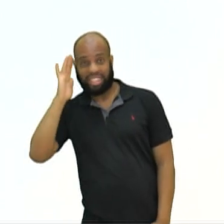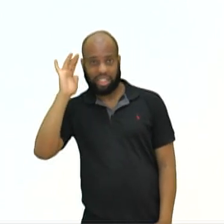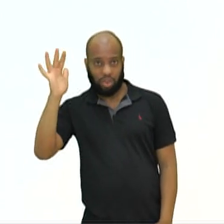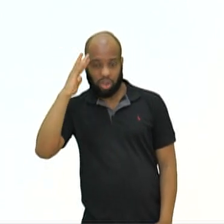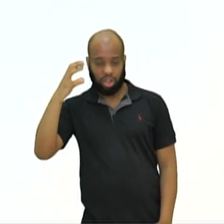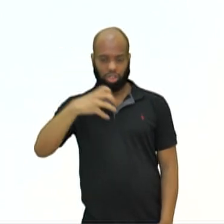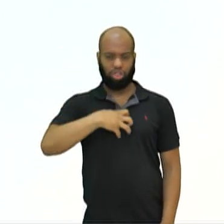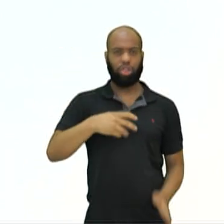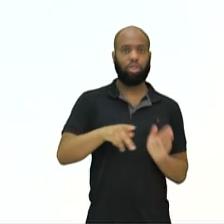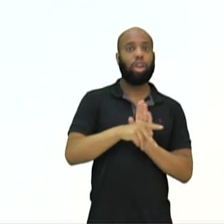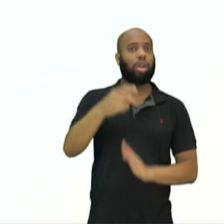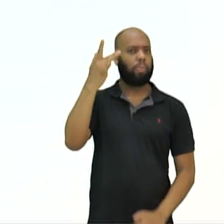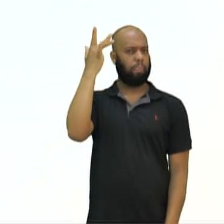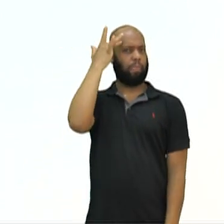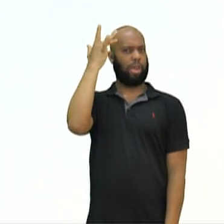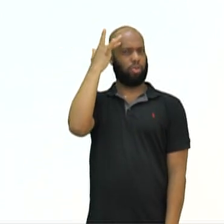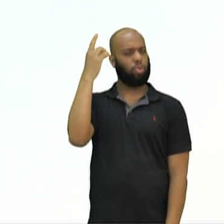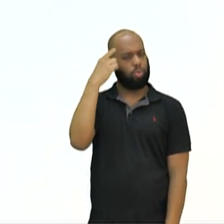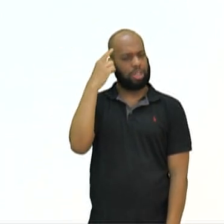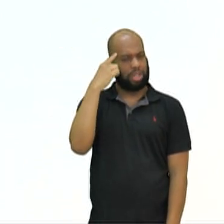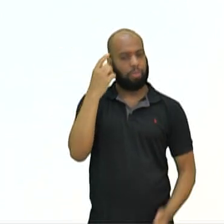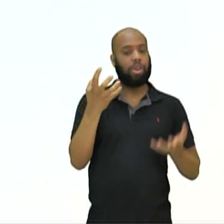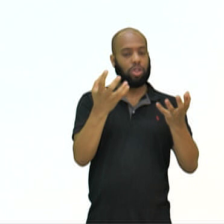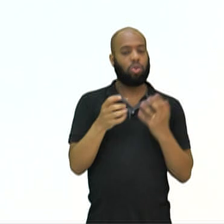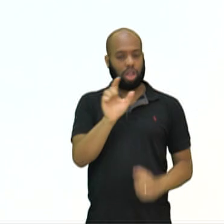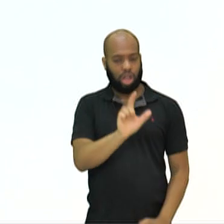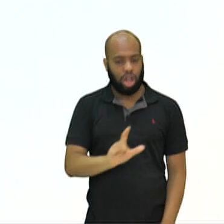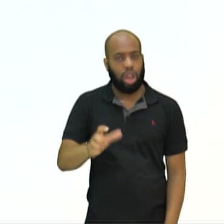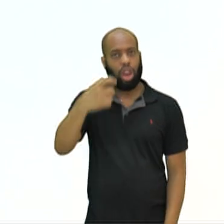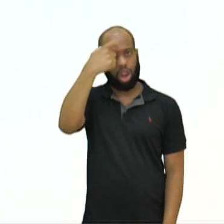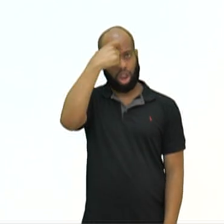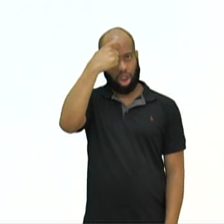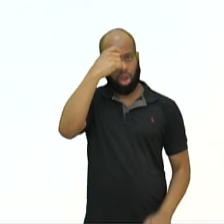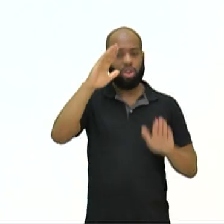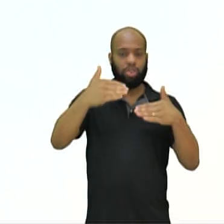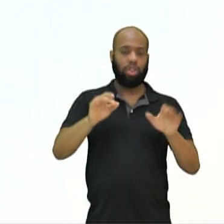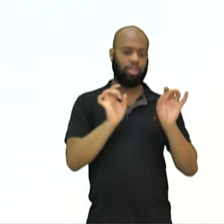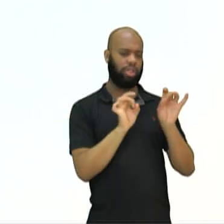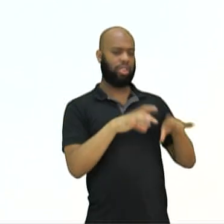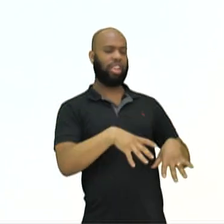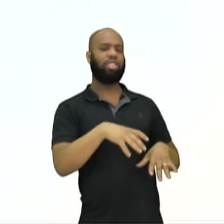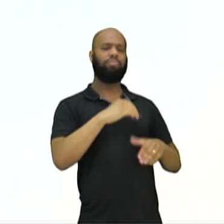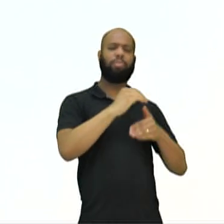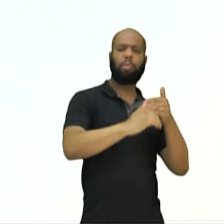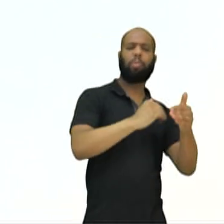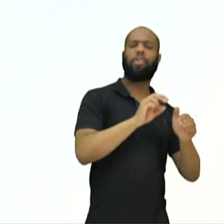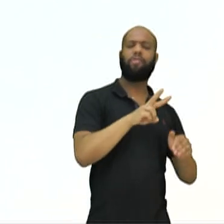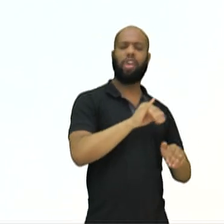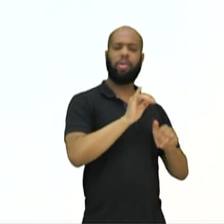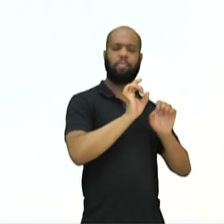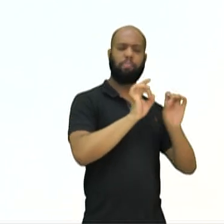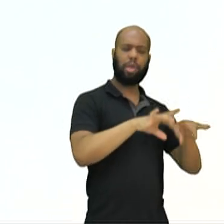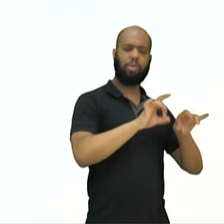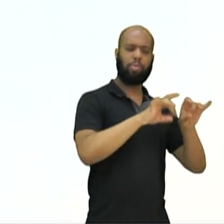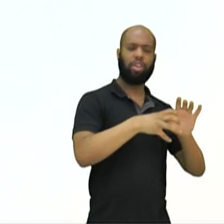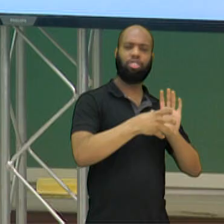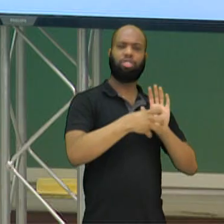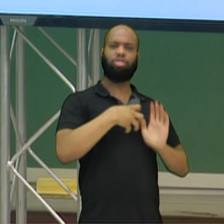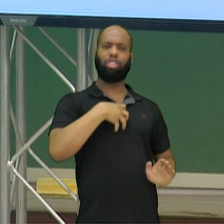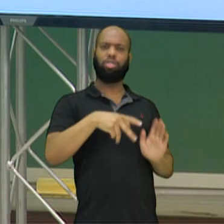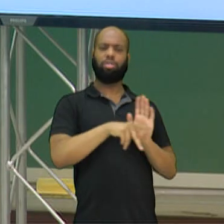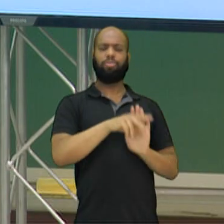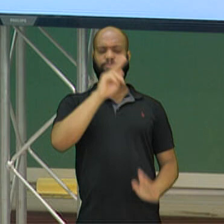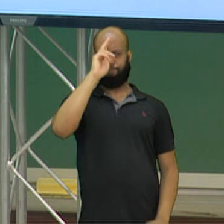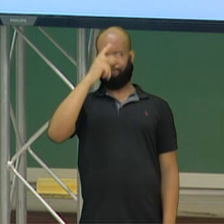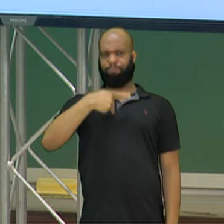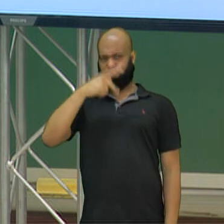maturação do pensamento rumo ao domínio da lógica, consiste num abandono gradual do egocentrismo. Pessoal, qual